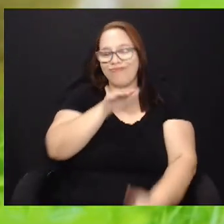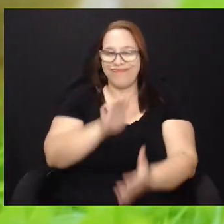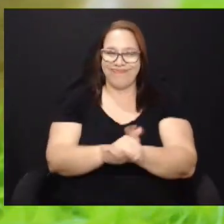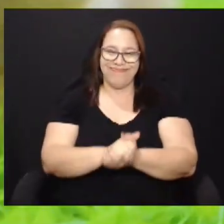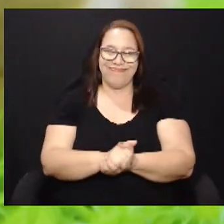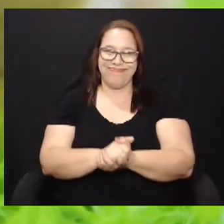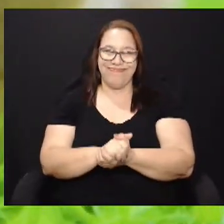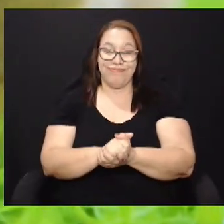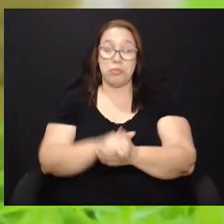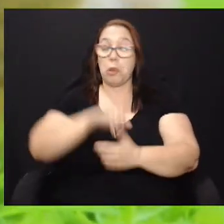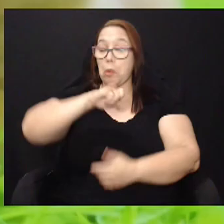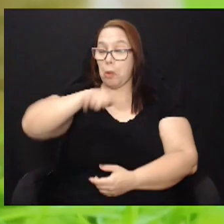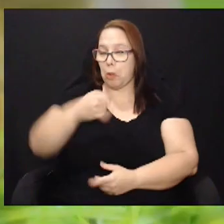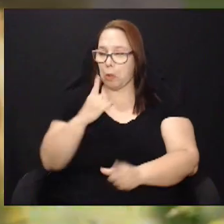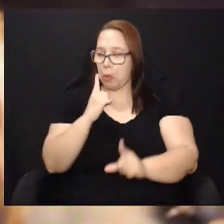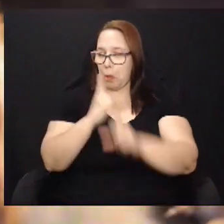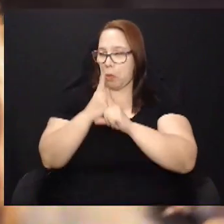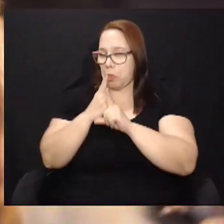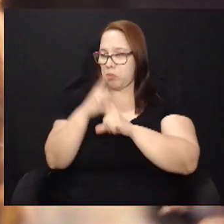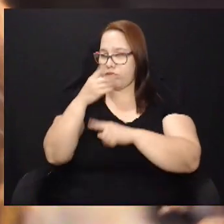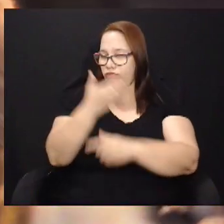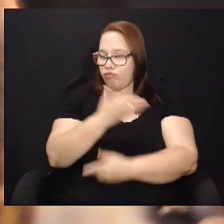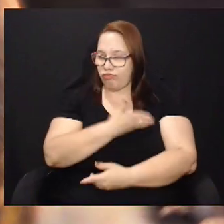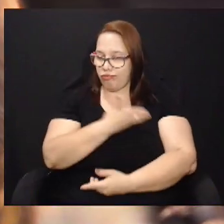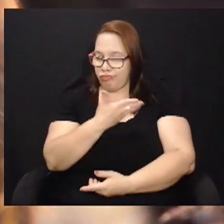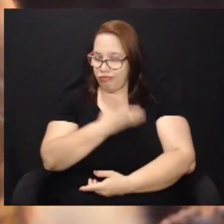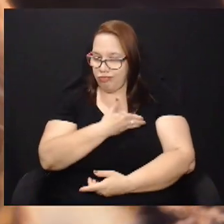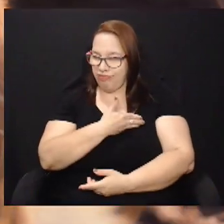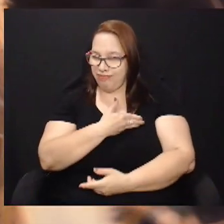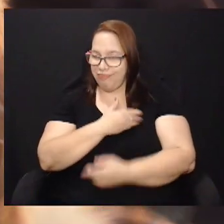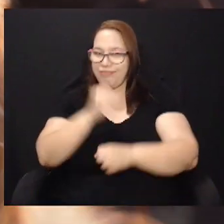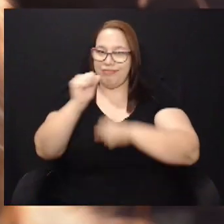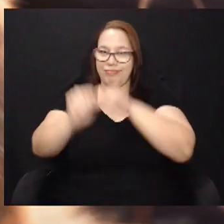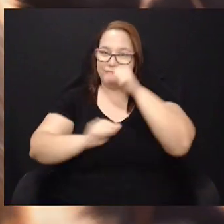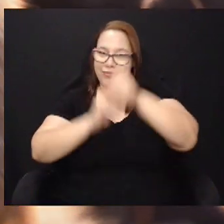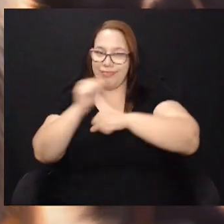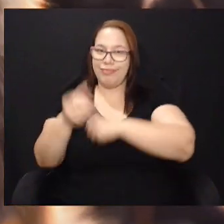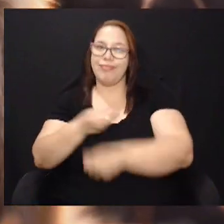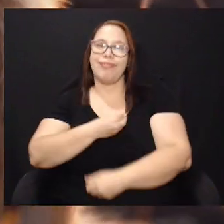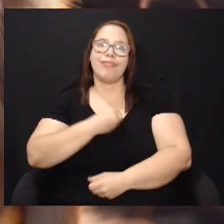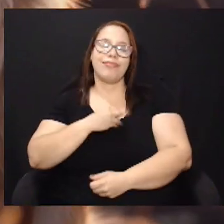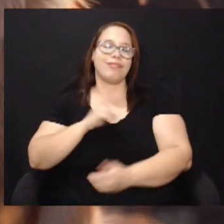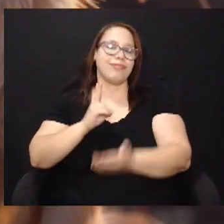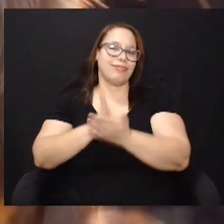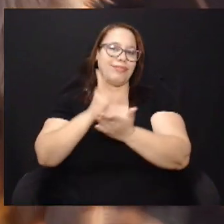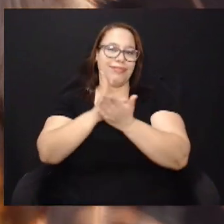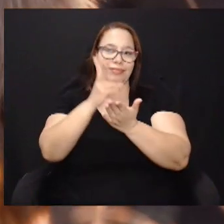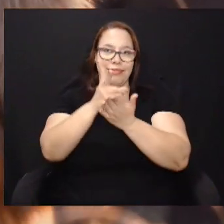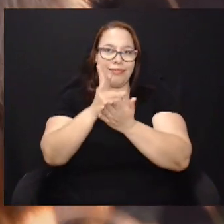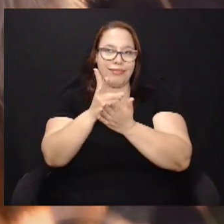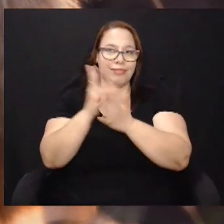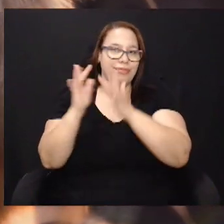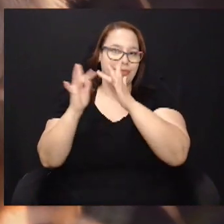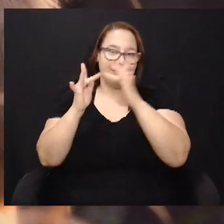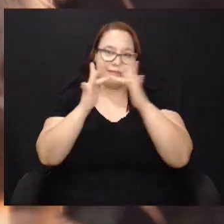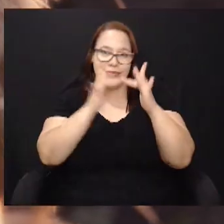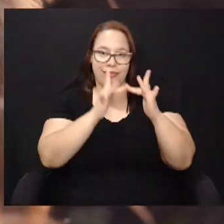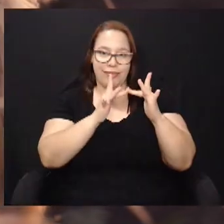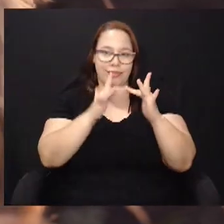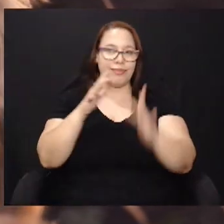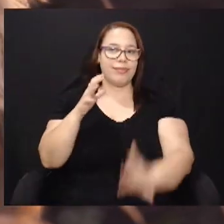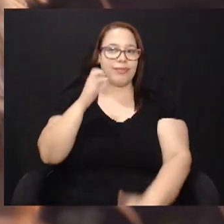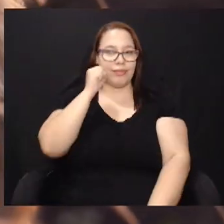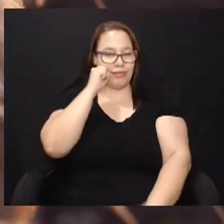de encontrar o seu melhor amigo e mudar uma vida para sempre. O contato para a adoção responsável